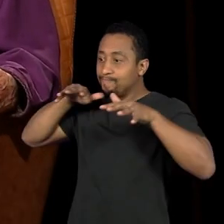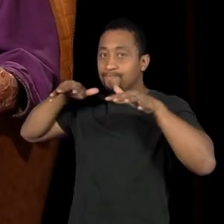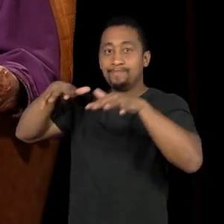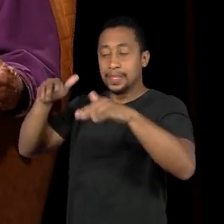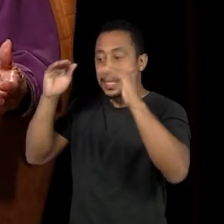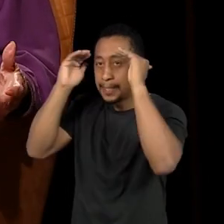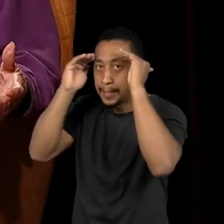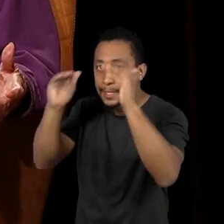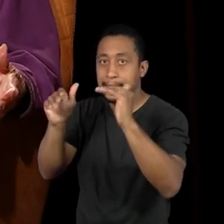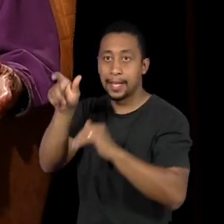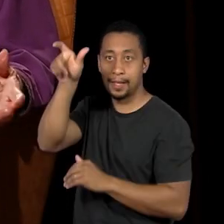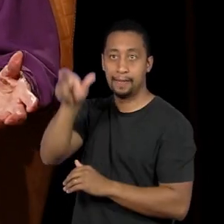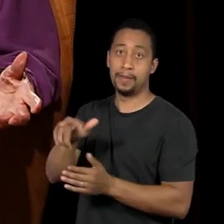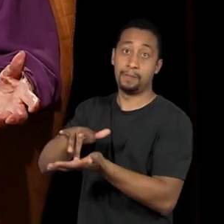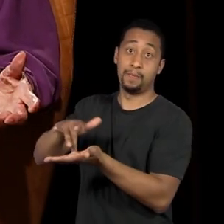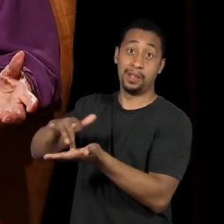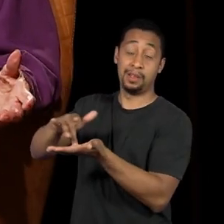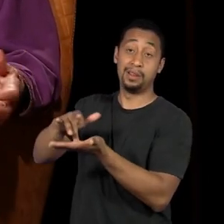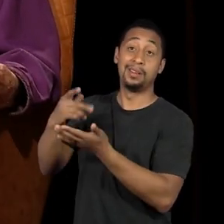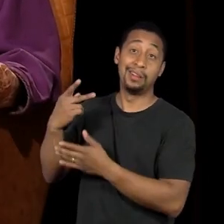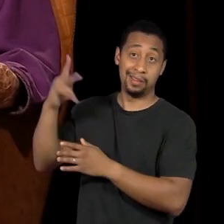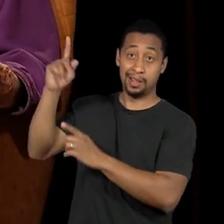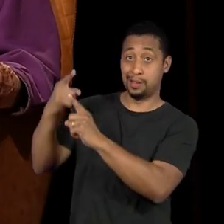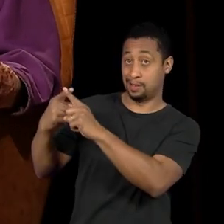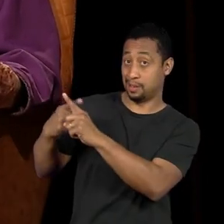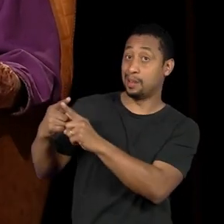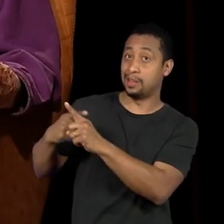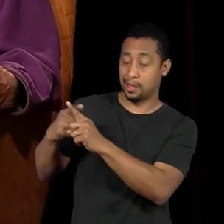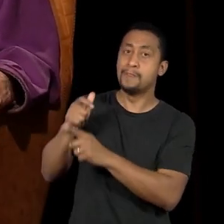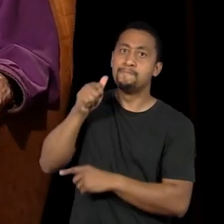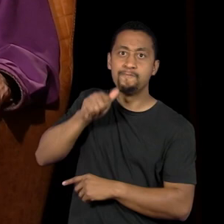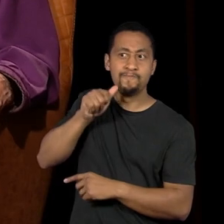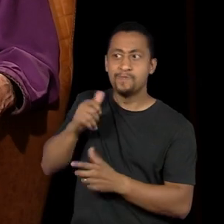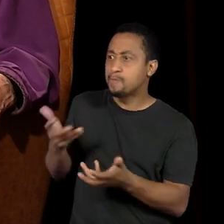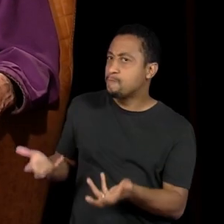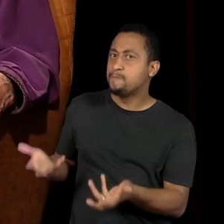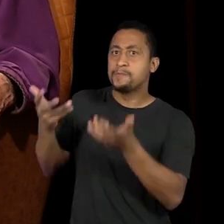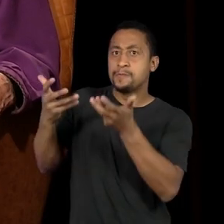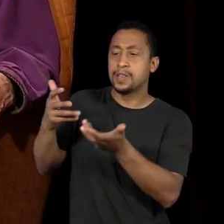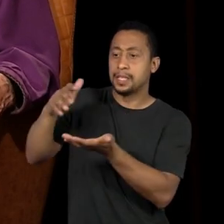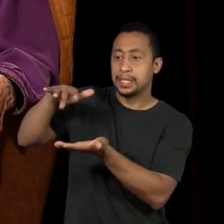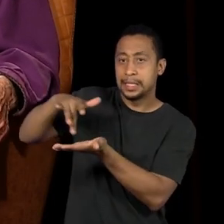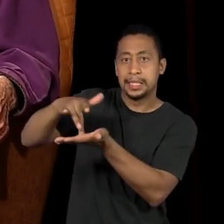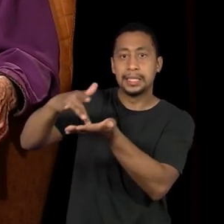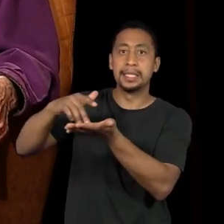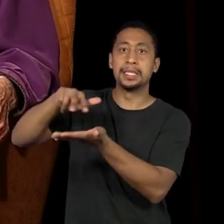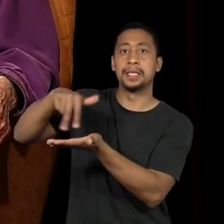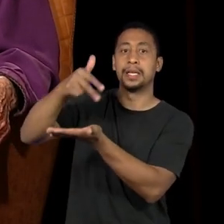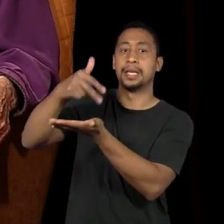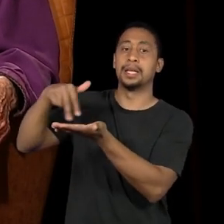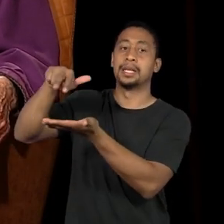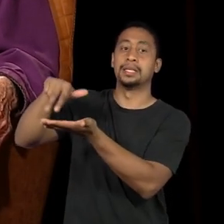Fez a vida toda, a carreira dela, com a dança clássica. E,